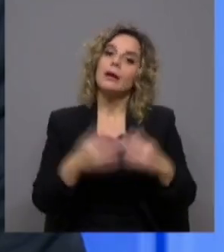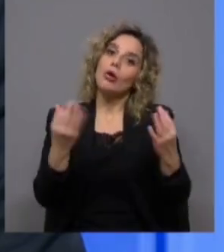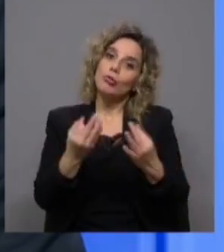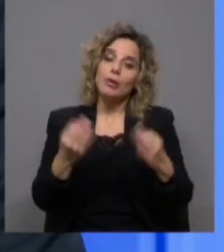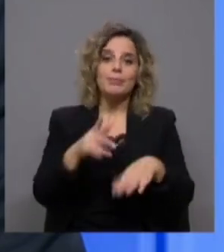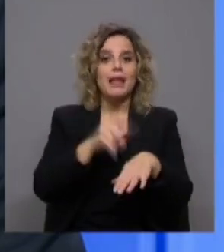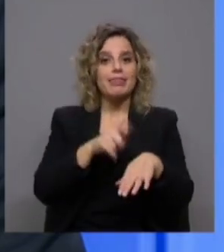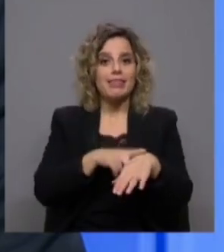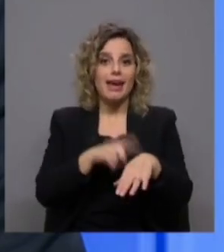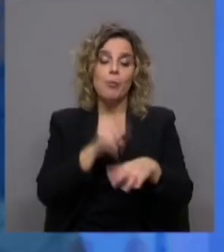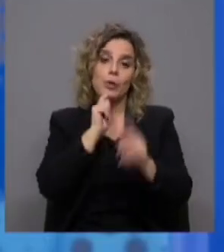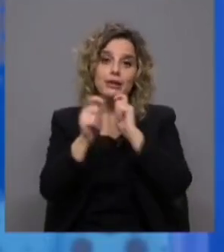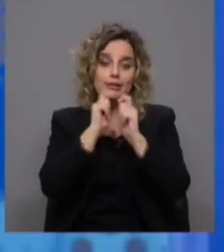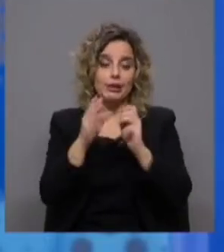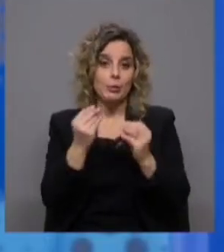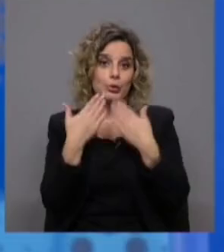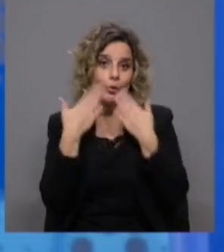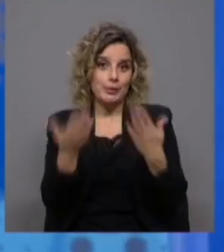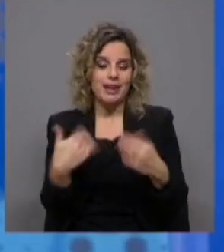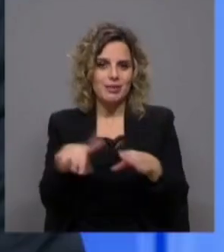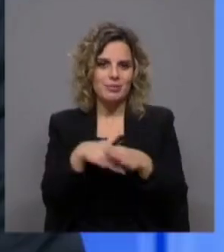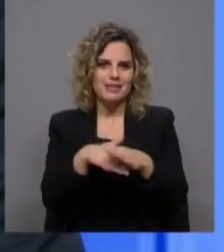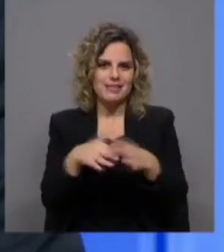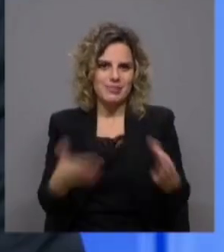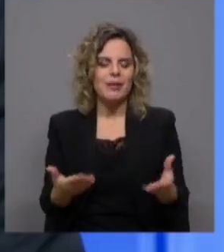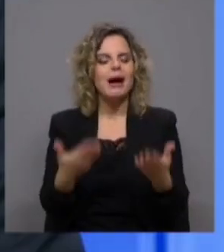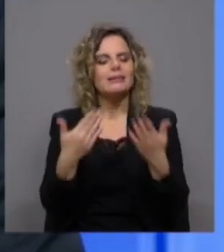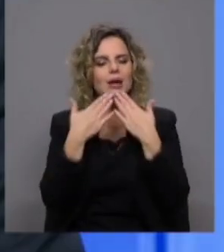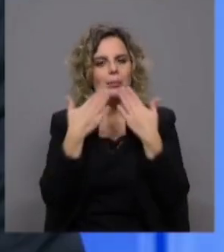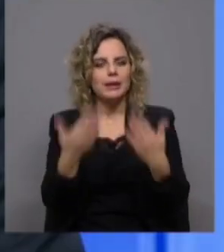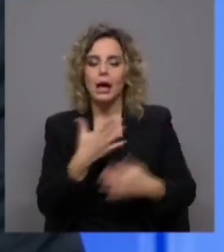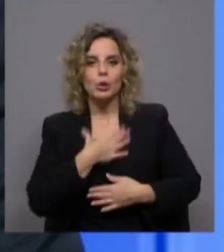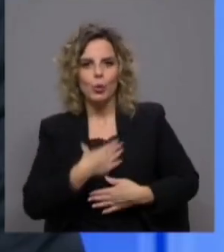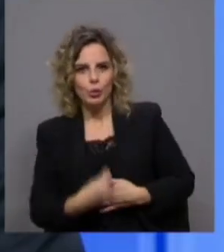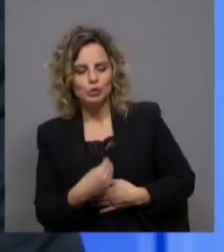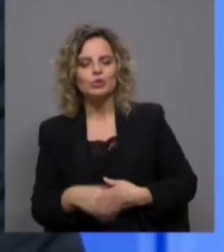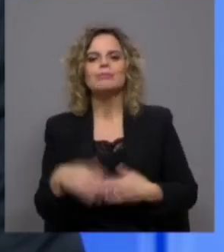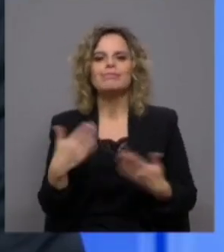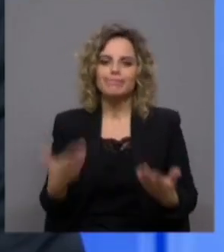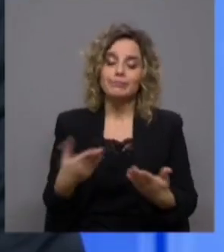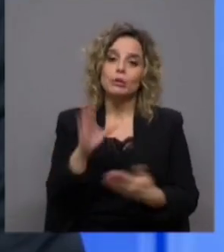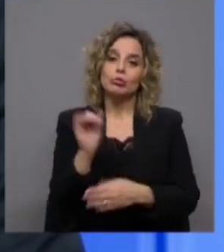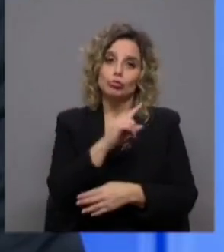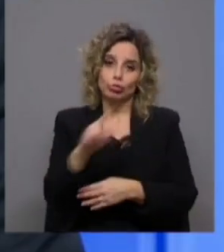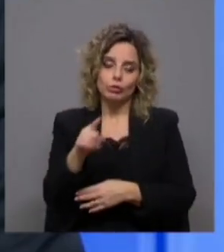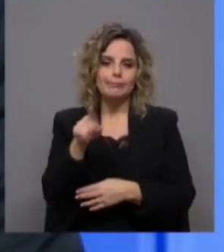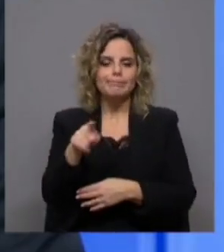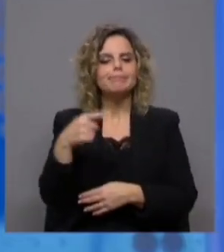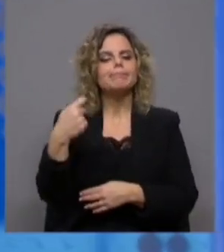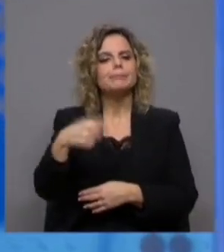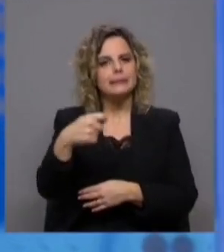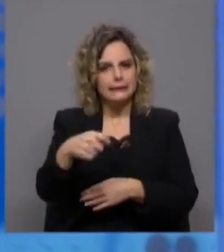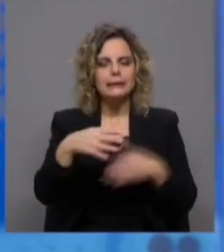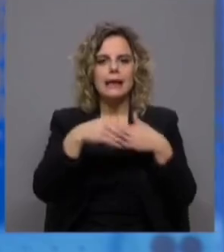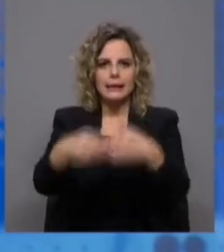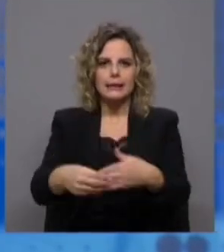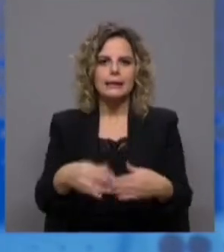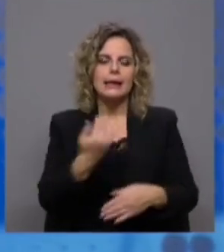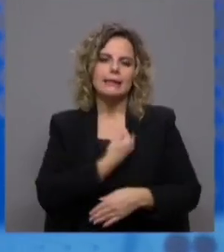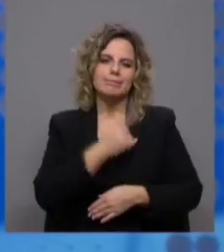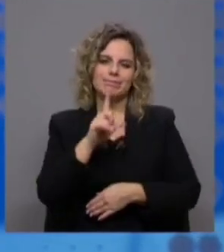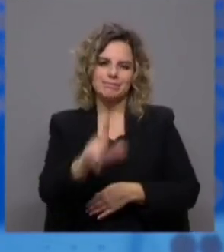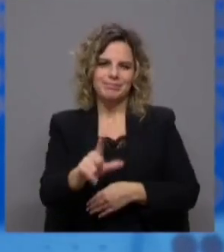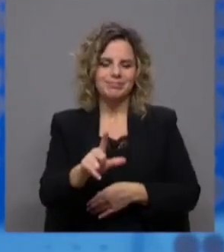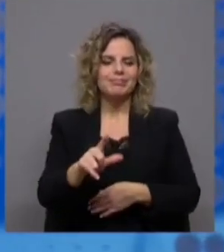era o tempo nós temos pressa triste muito obrigado por ter participado reciclar os outros transmitir o jogo que tem segredo Presidente Elisa está